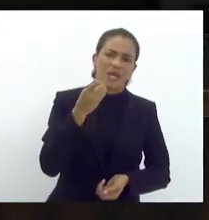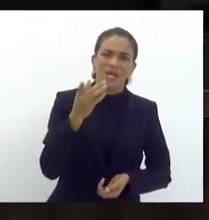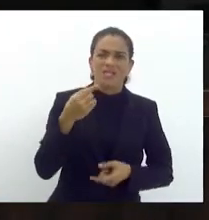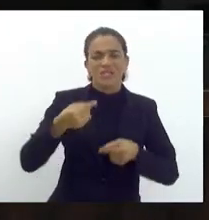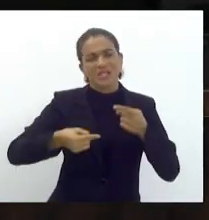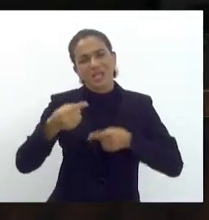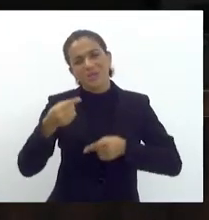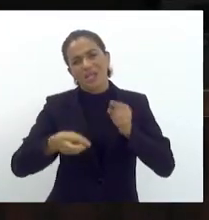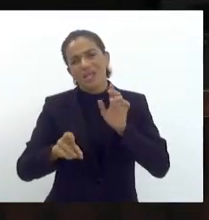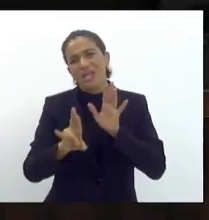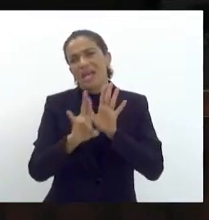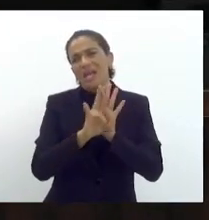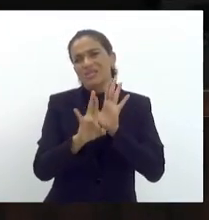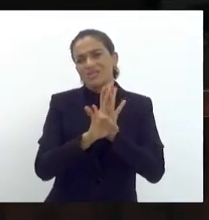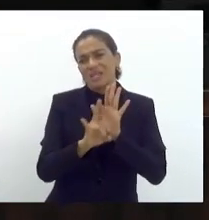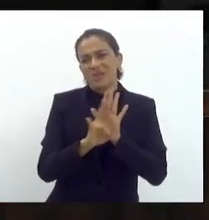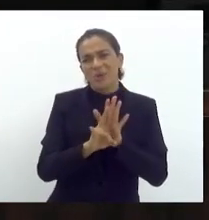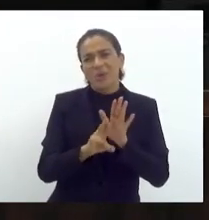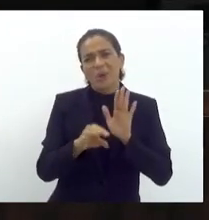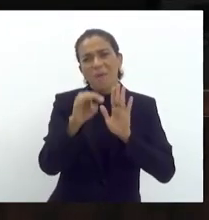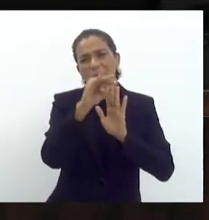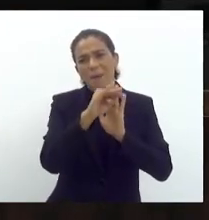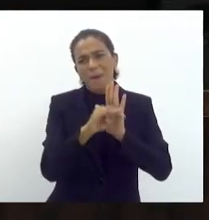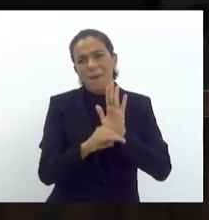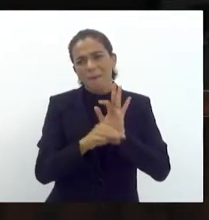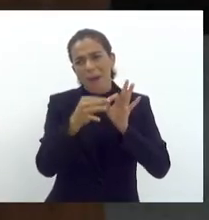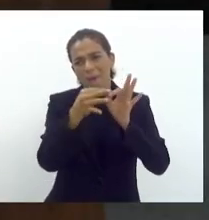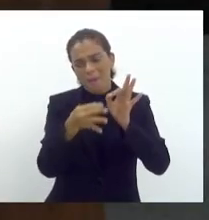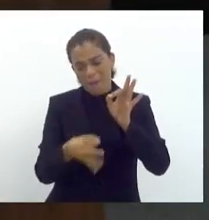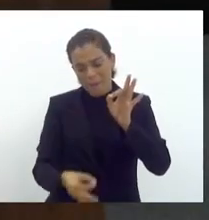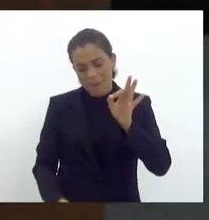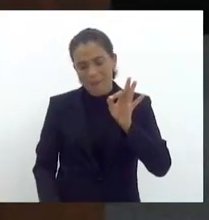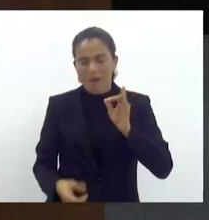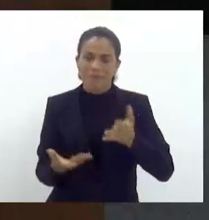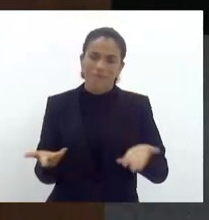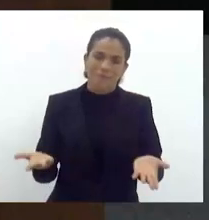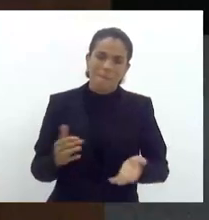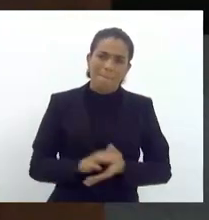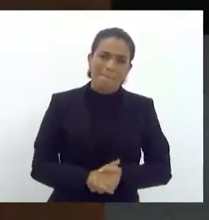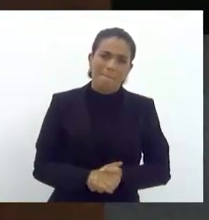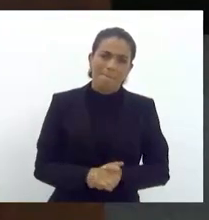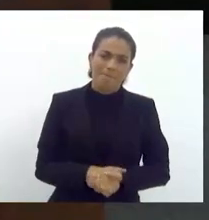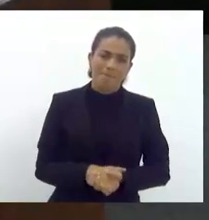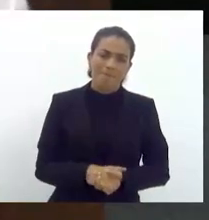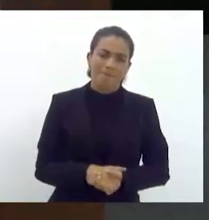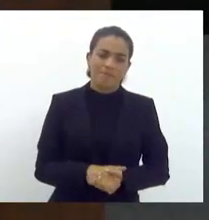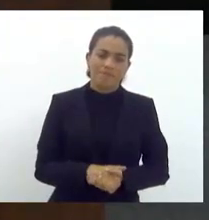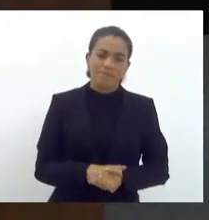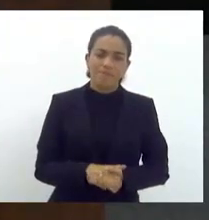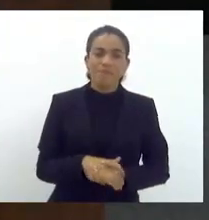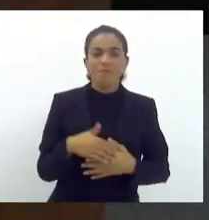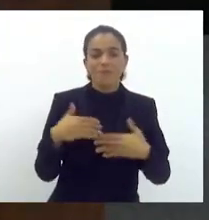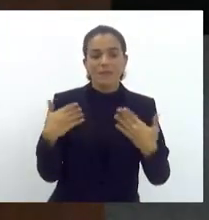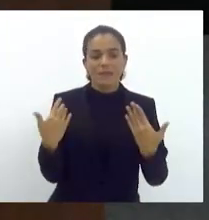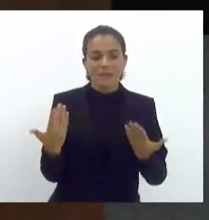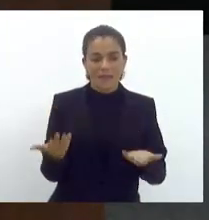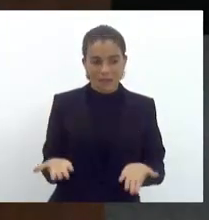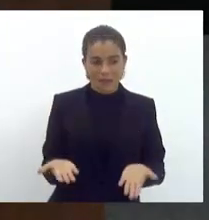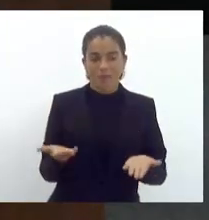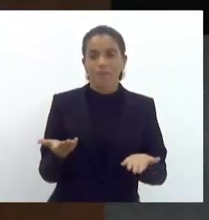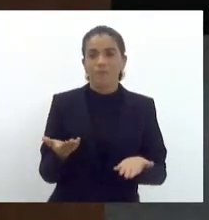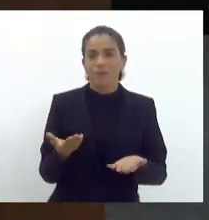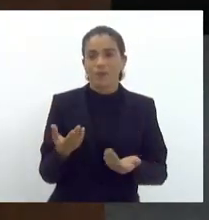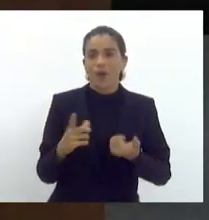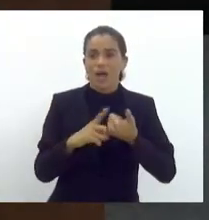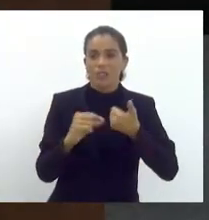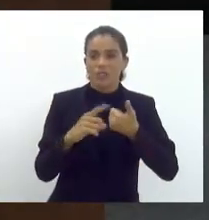Regimento com uma pauta extensa para ser apreciado eu entendo só terminar por favor então segundo o artigo